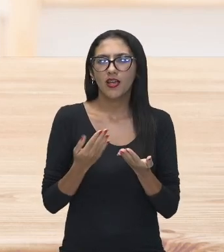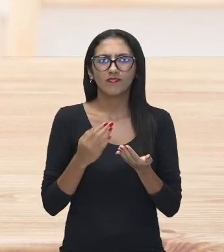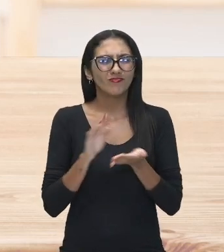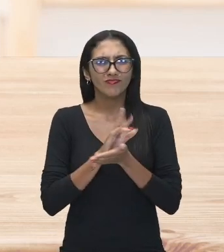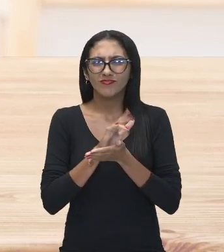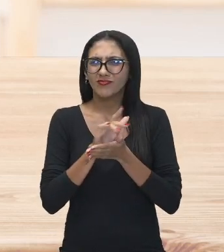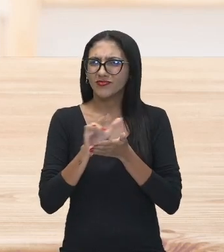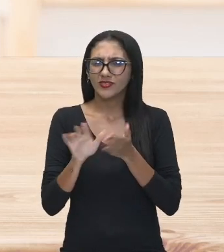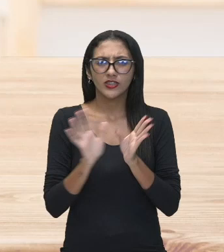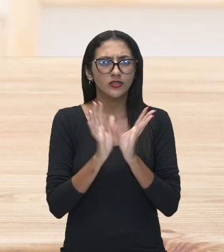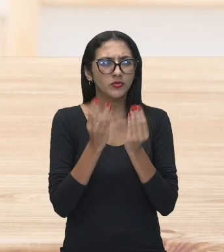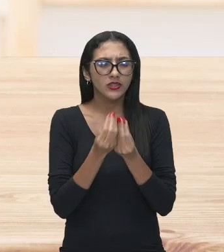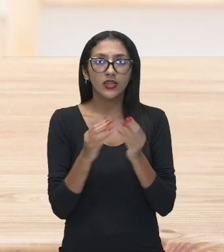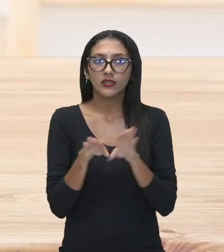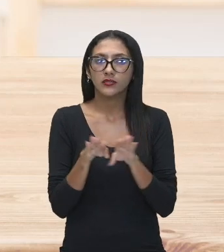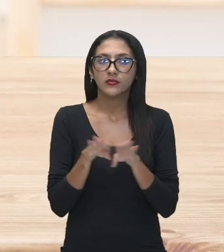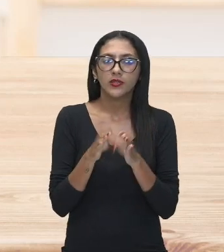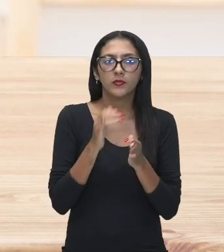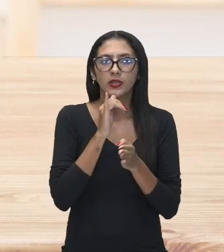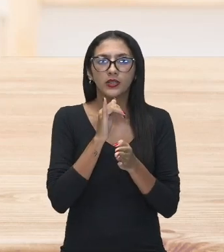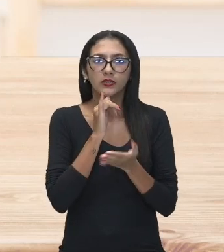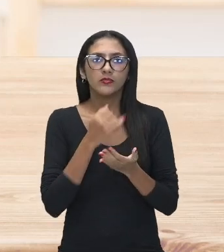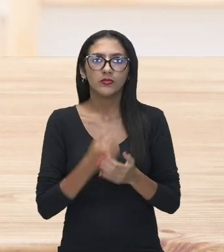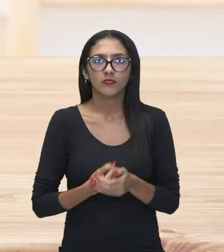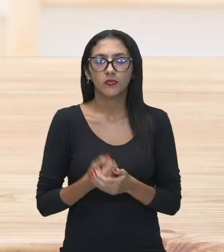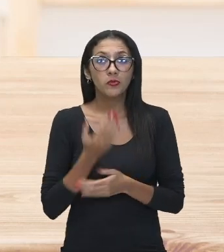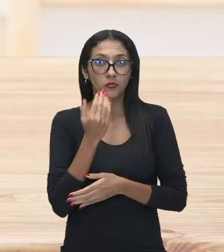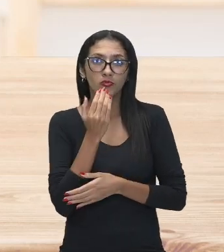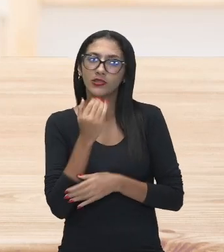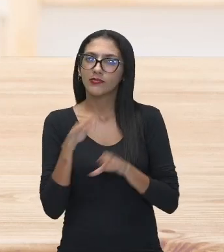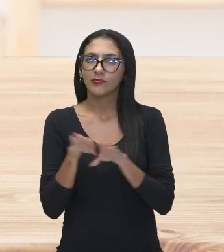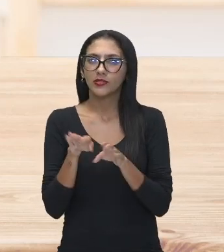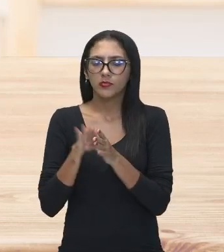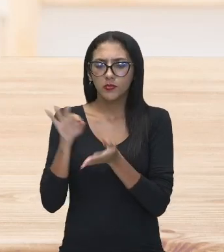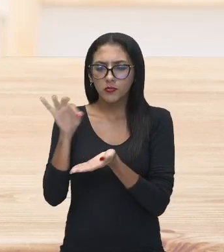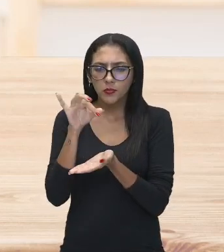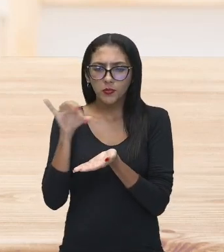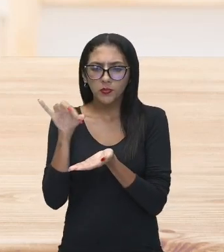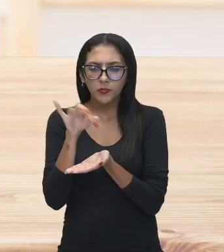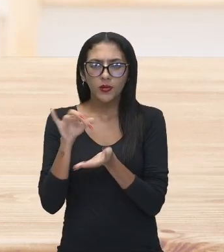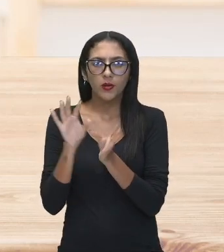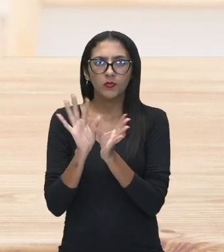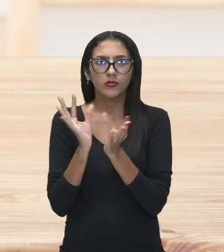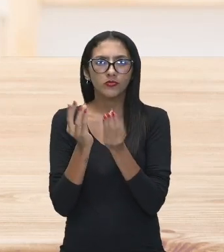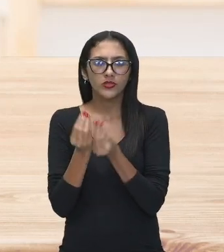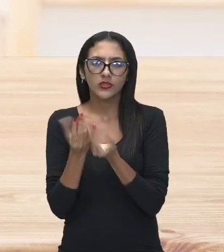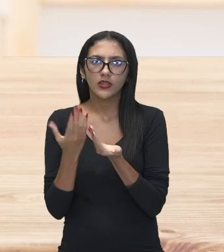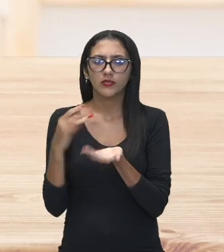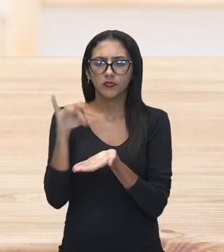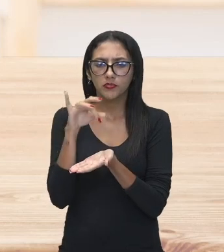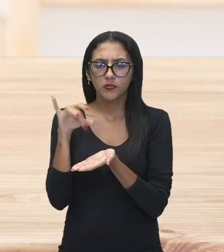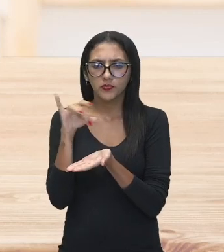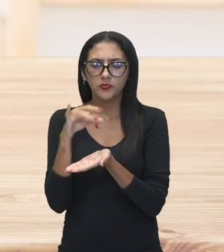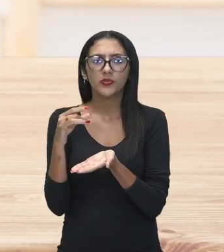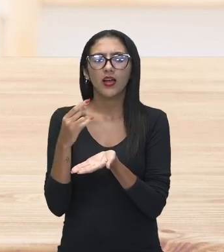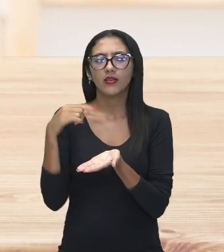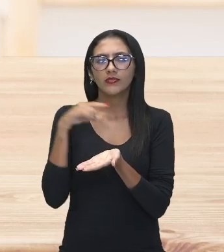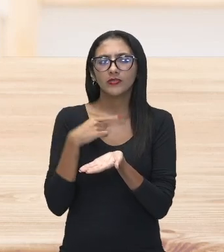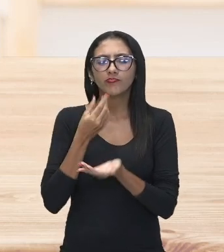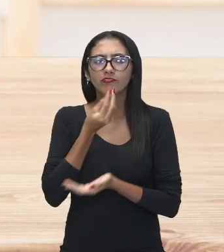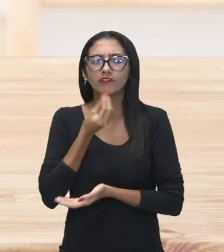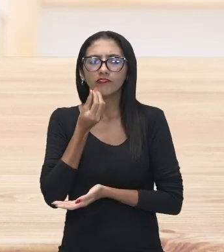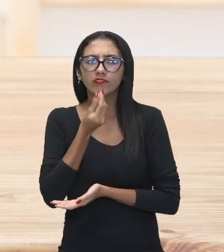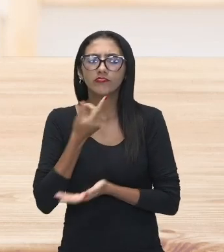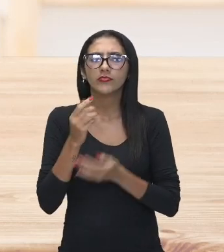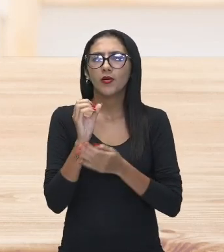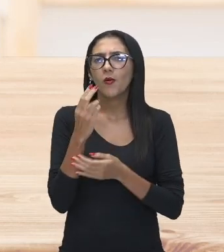também em alimentos. Às vezes a gente coloca ali uma substância, né, uma ervazinha, e você sente aquele